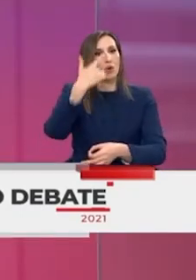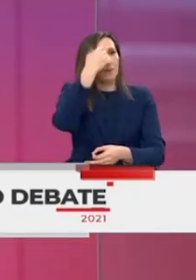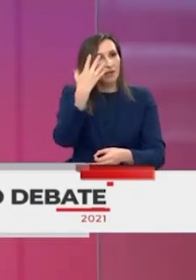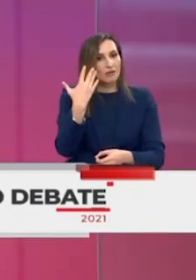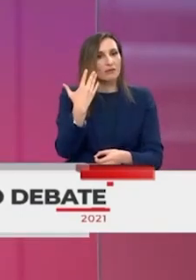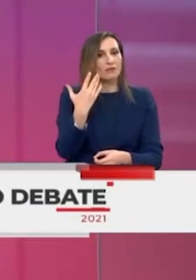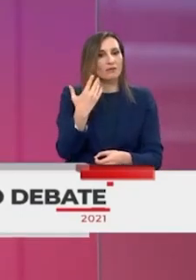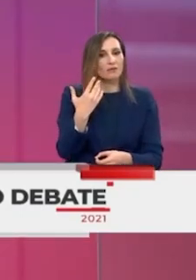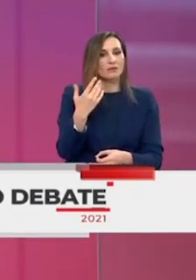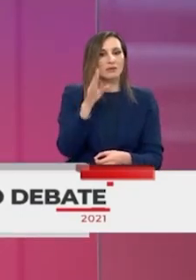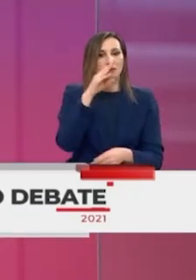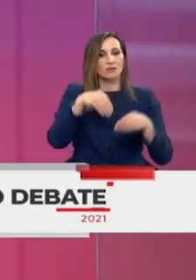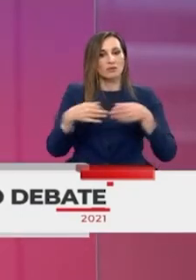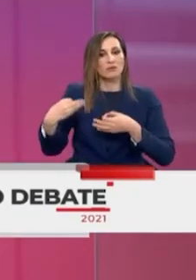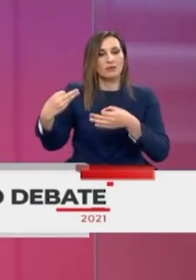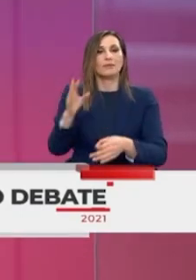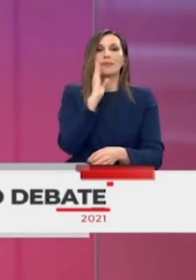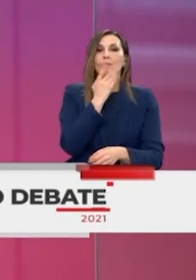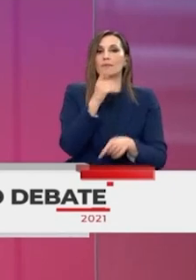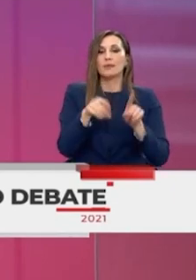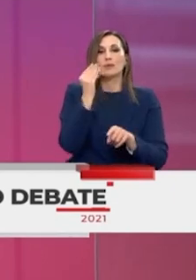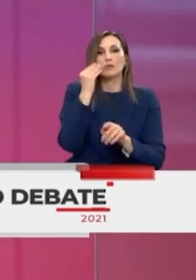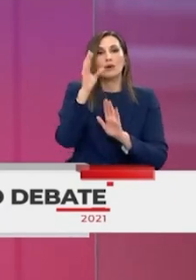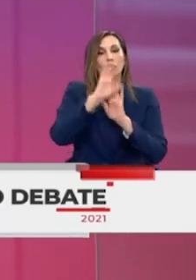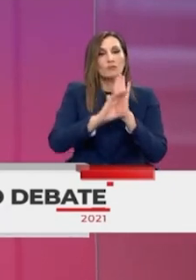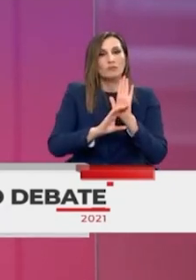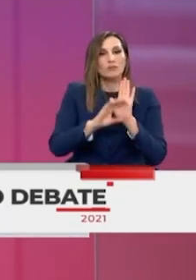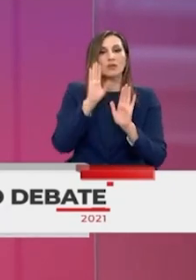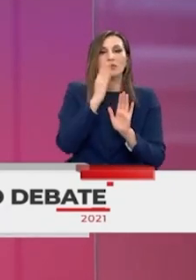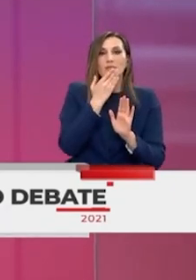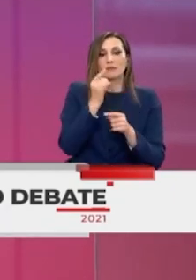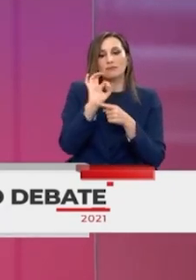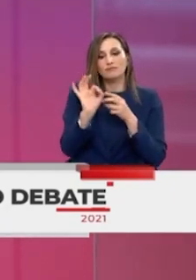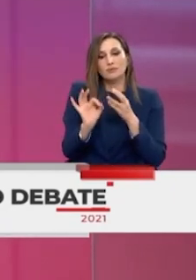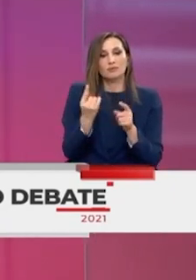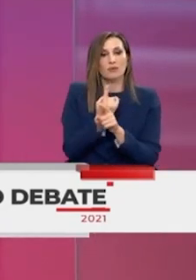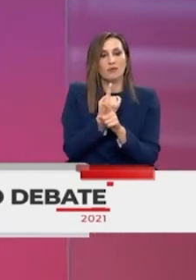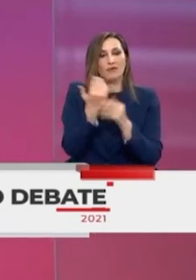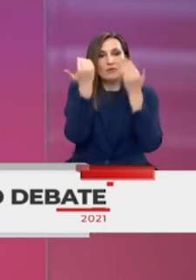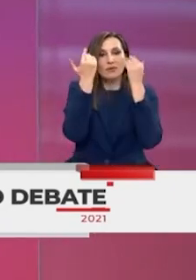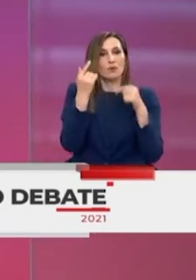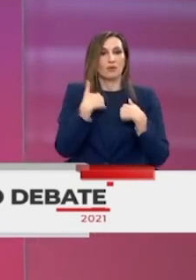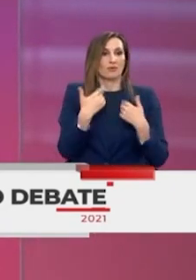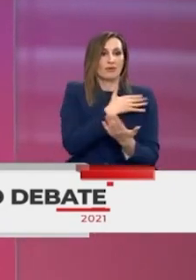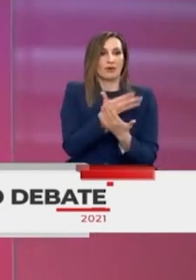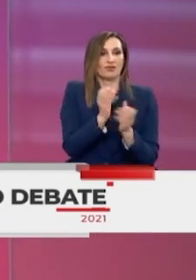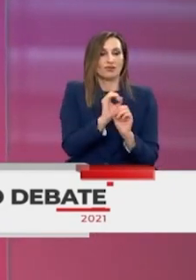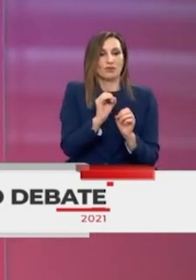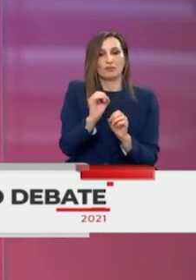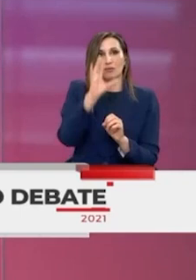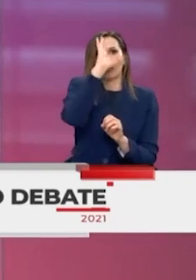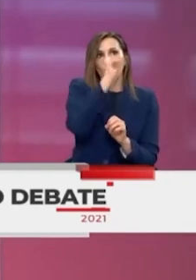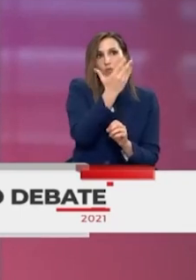Compreenderia se fossem adiadas, de qualquer forma. Depende das condições, depende de elementos que eu não tenho, que o Governo e o Presidente da